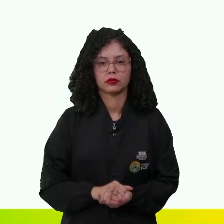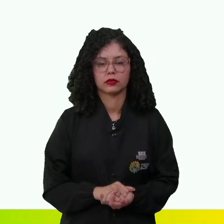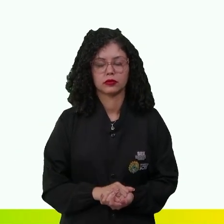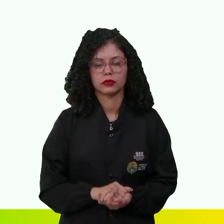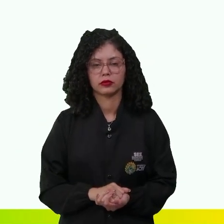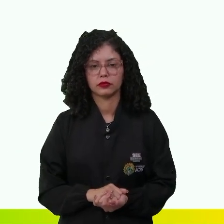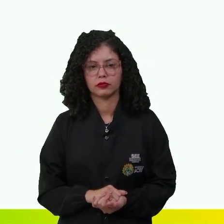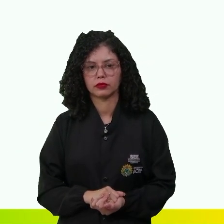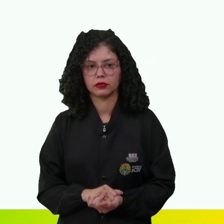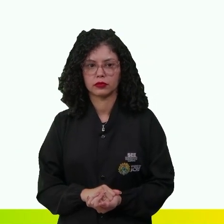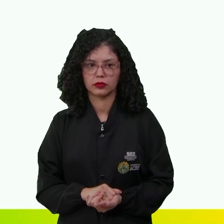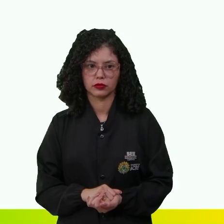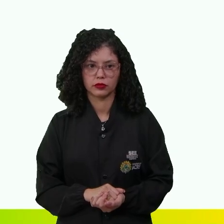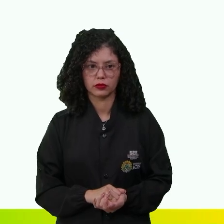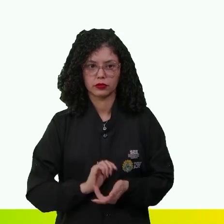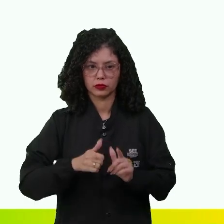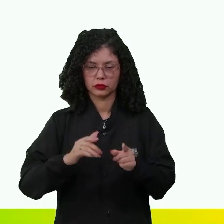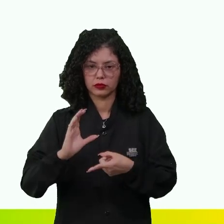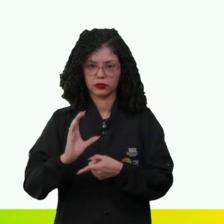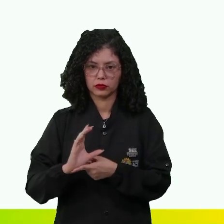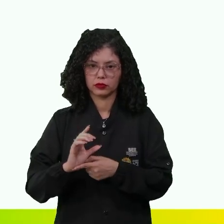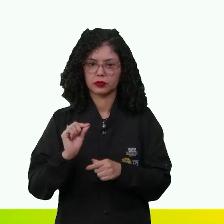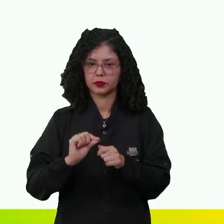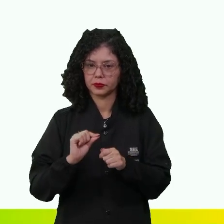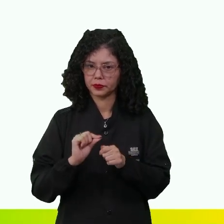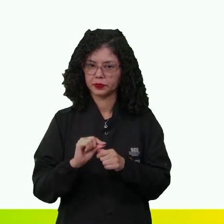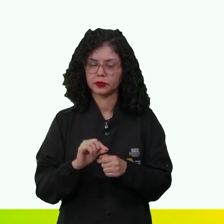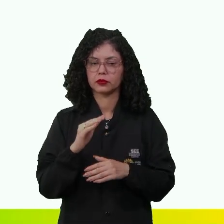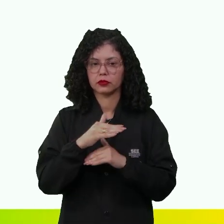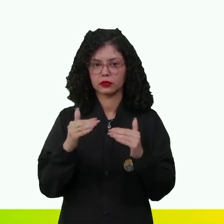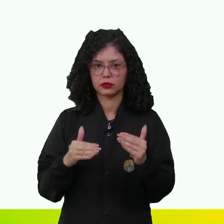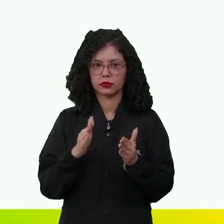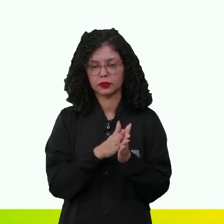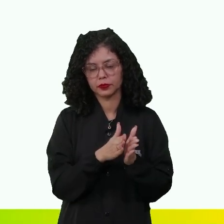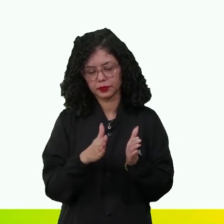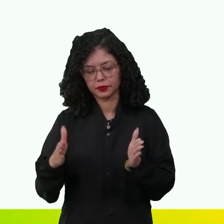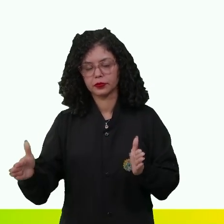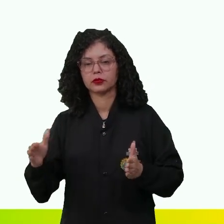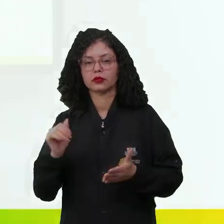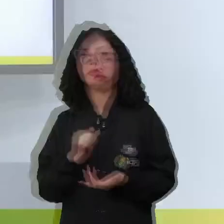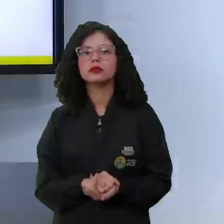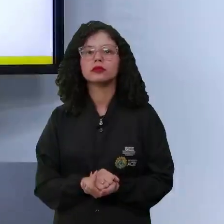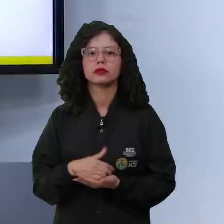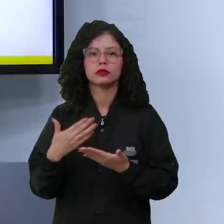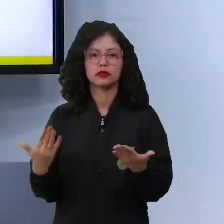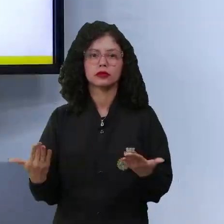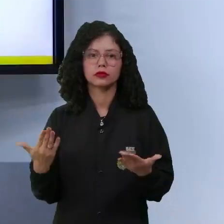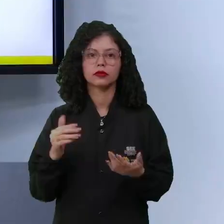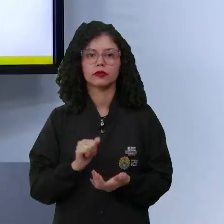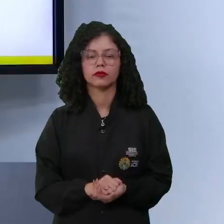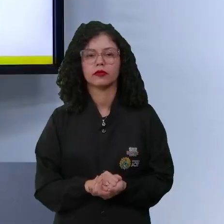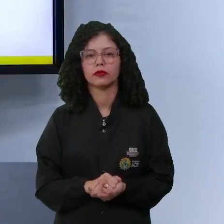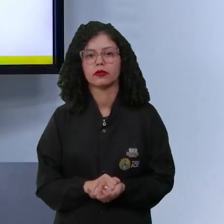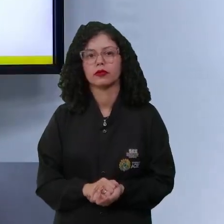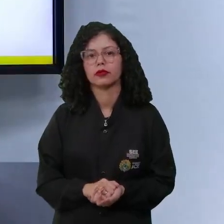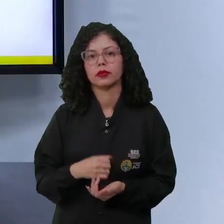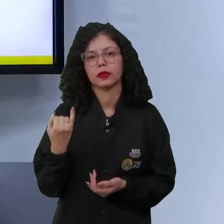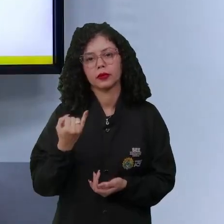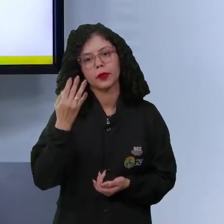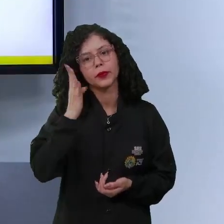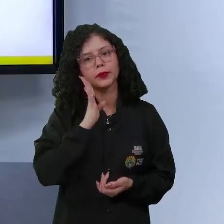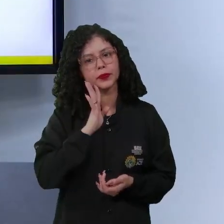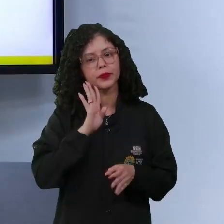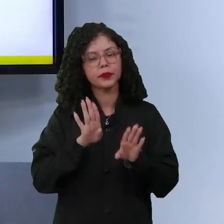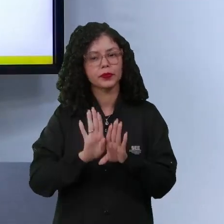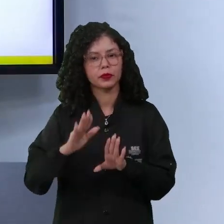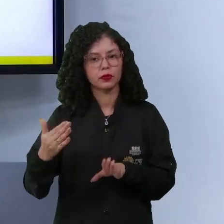levará 9 minutos para fazer todo o percurso. E isso é muito interessante